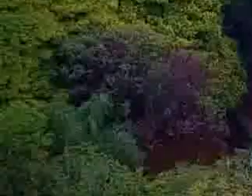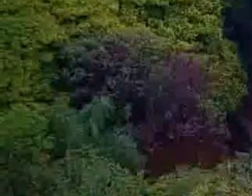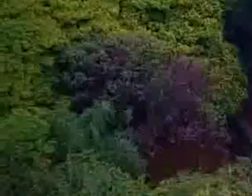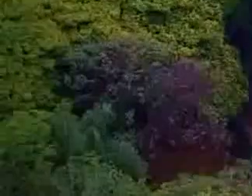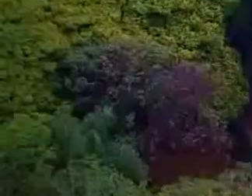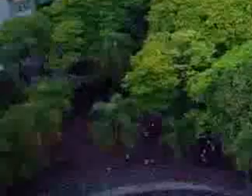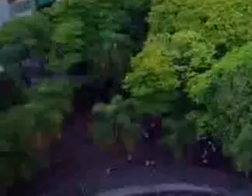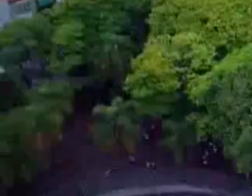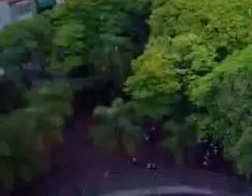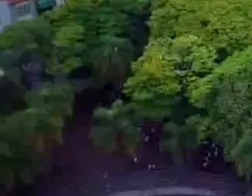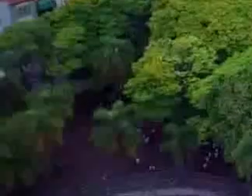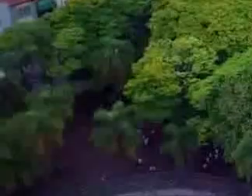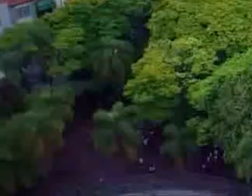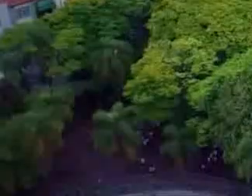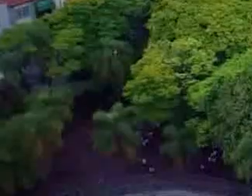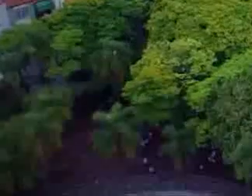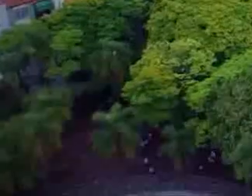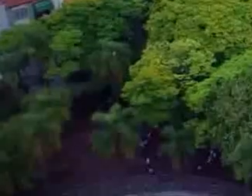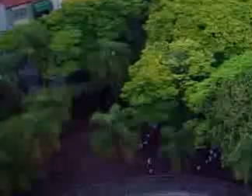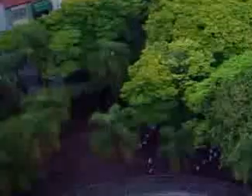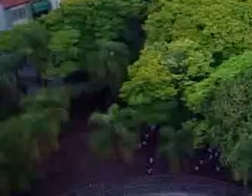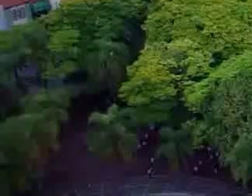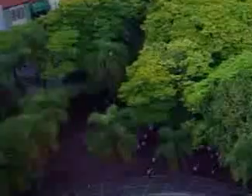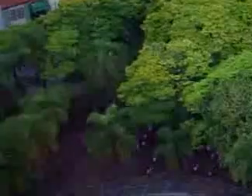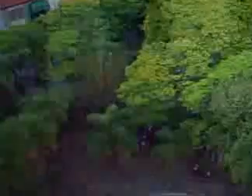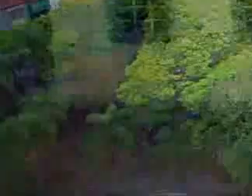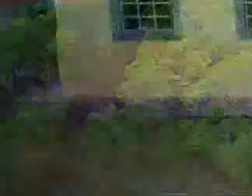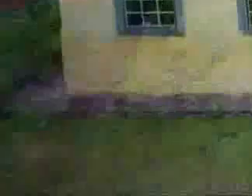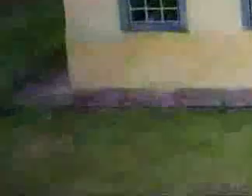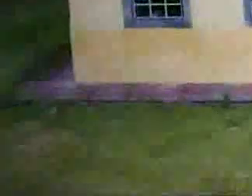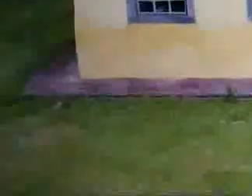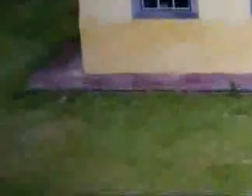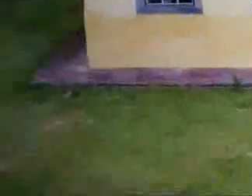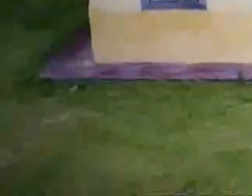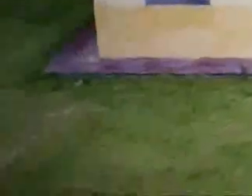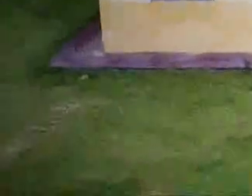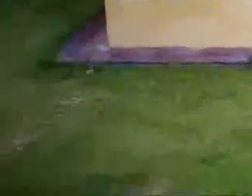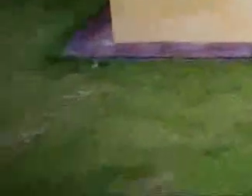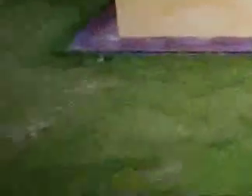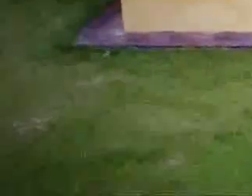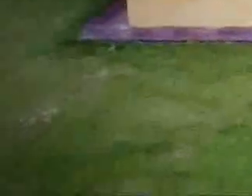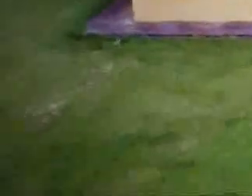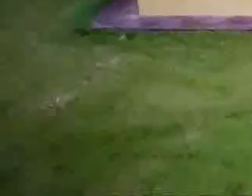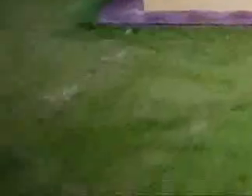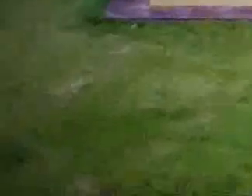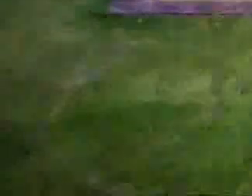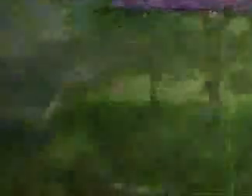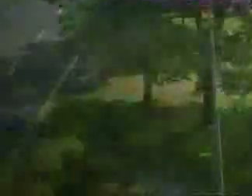Deitada eternamente em berço esplêndido.